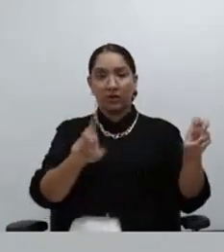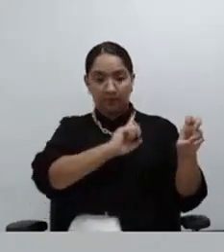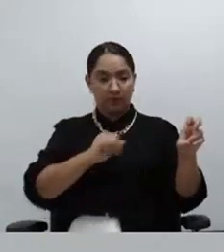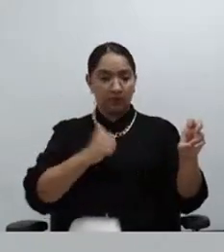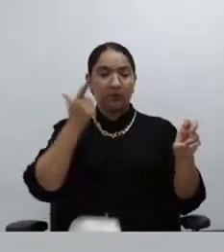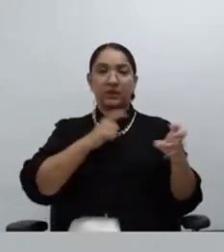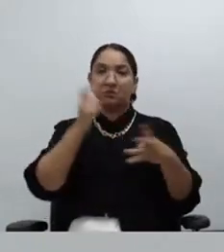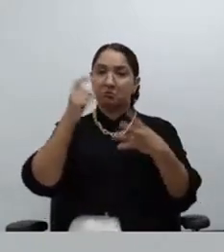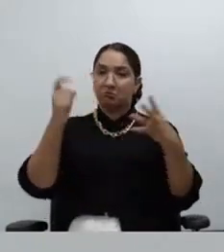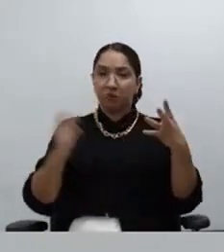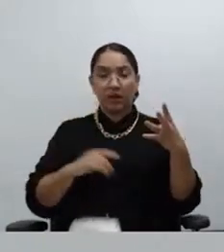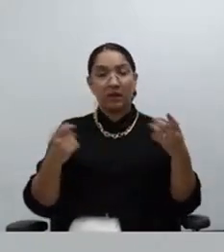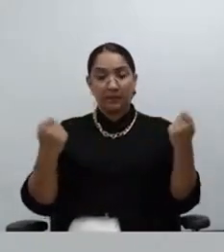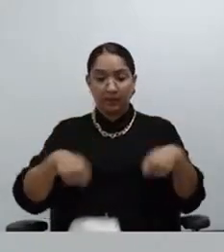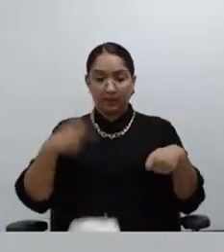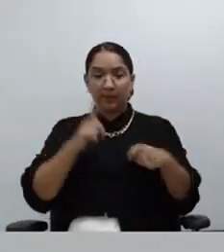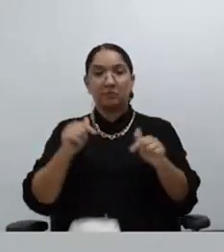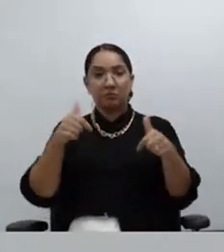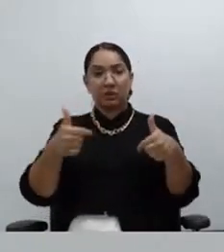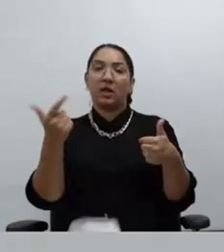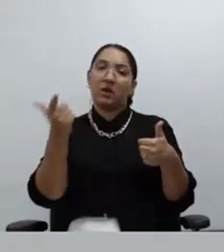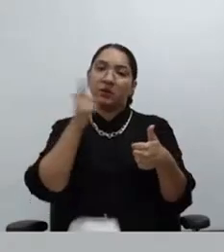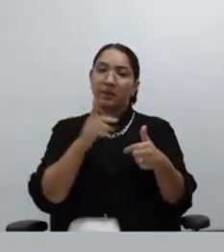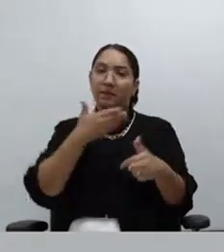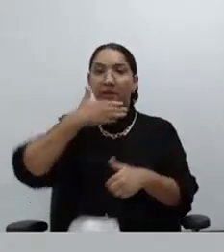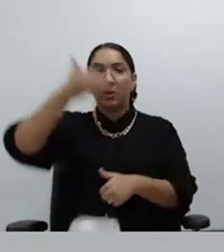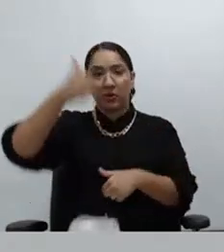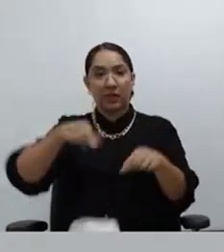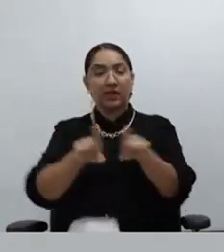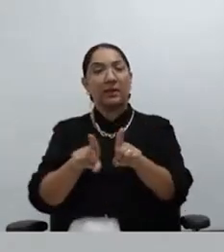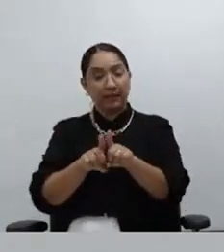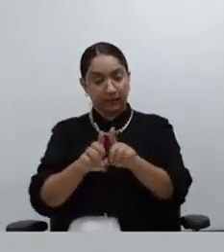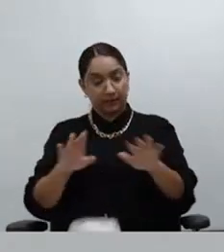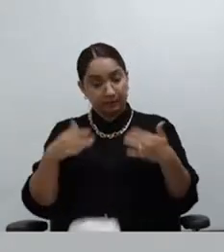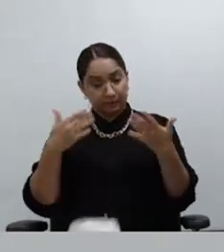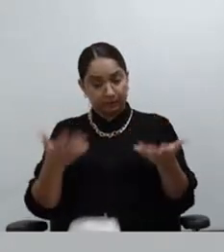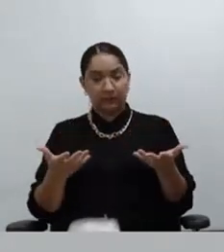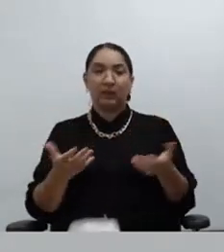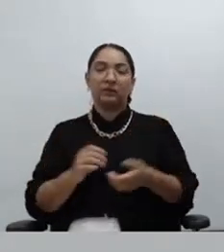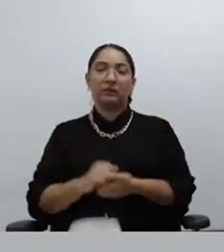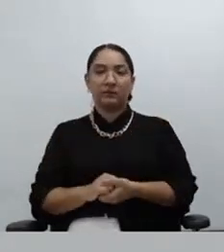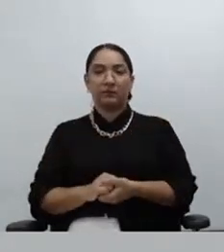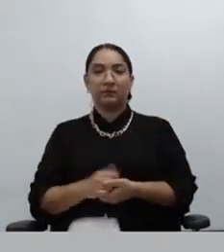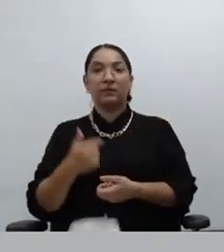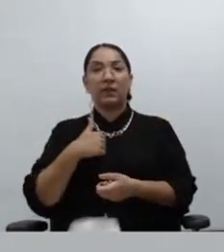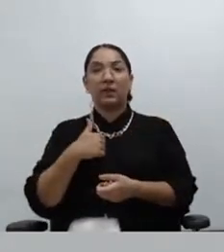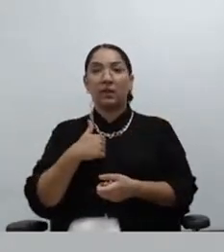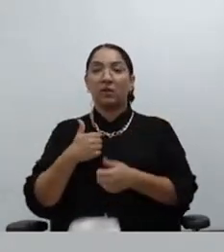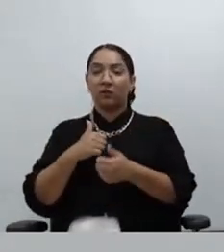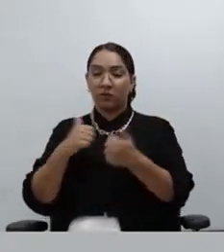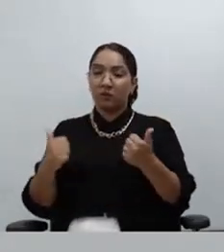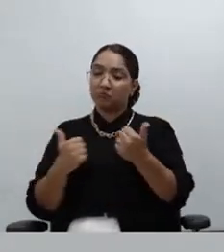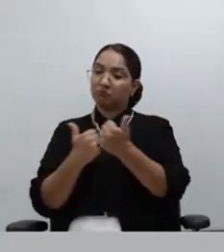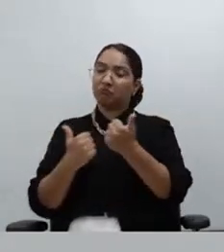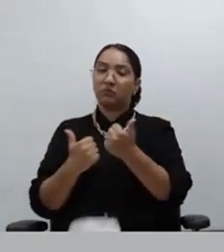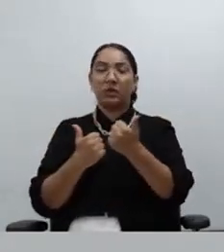para pontualmente, o que for possível, fazer algumas intervenções de melhoria desse lado. Então, eu vou aqui encarregar a secretaria de trazer